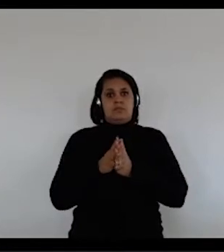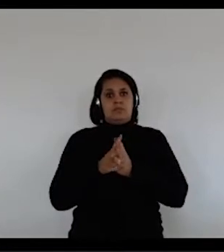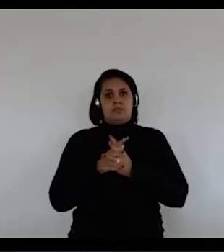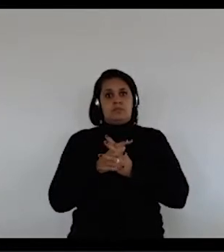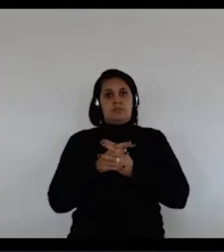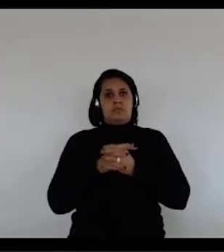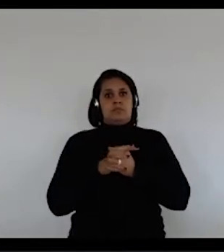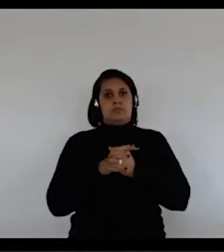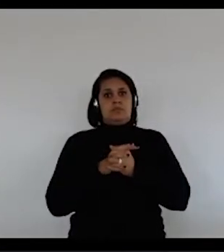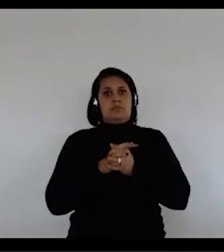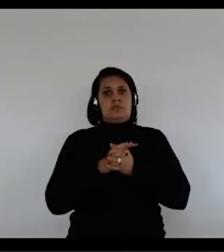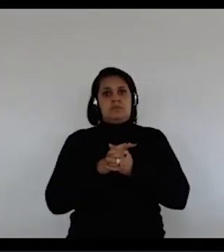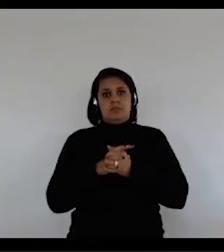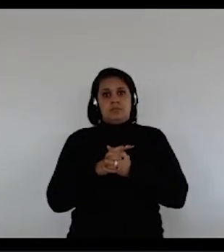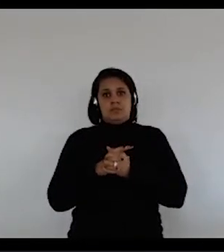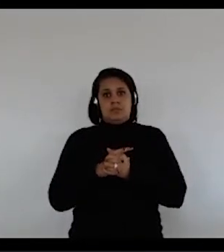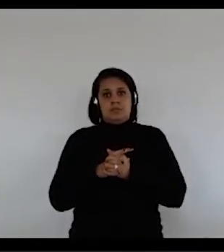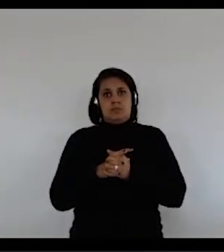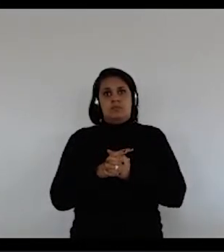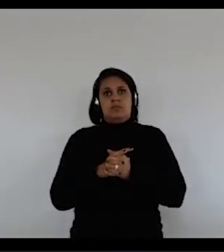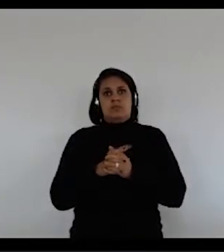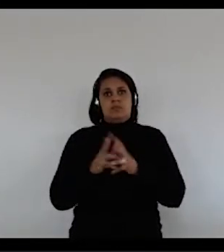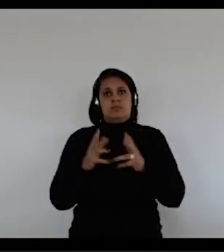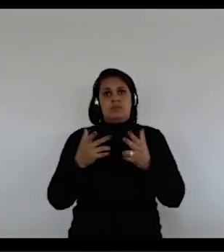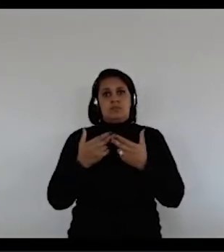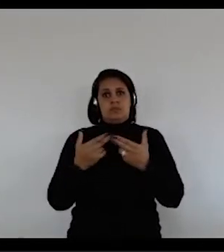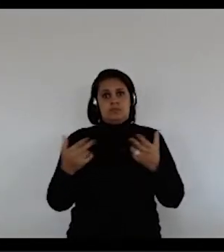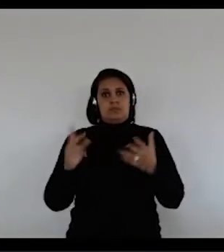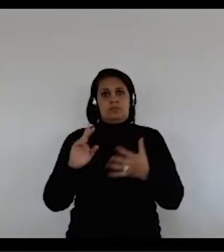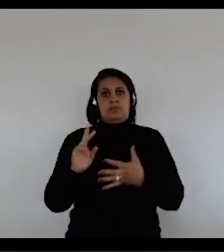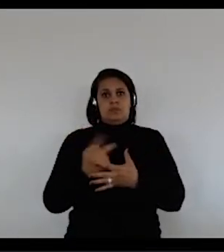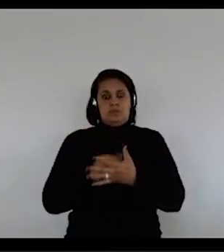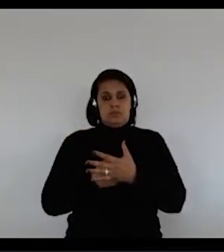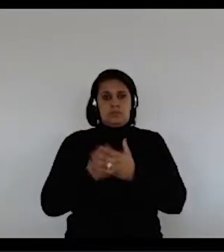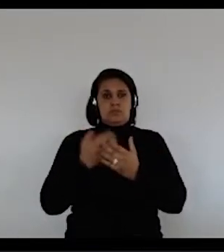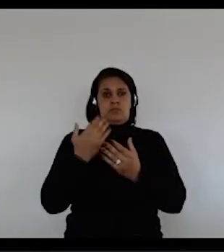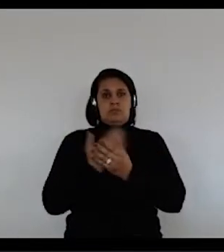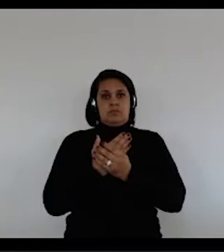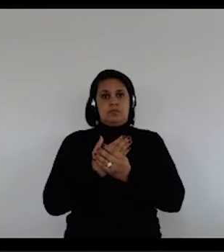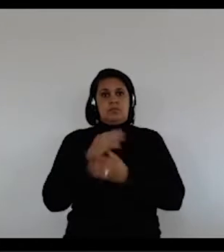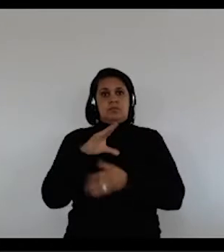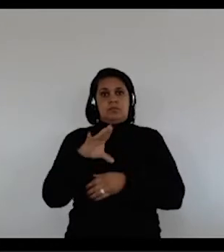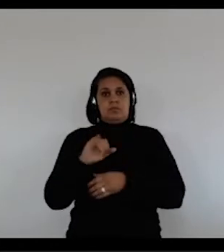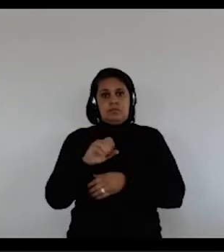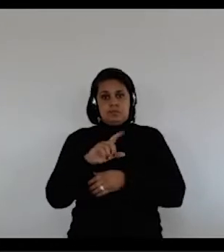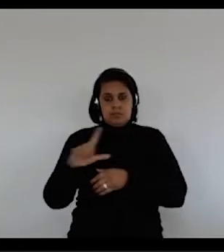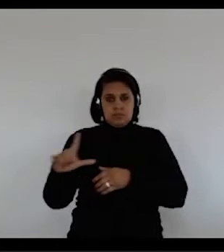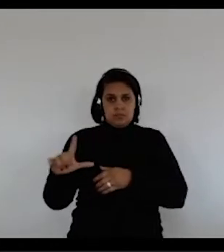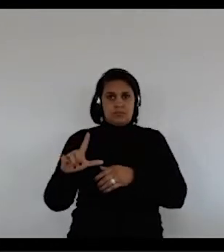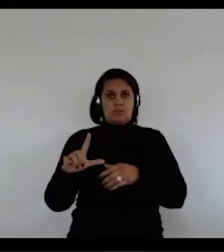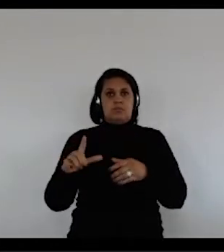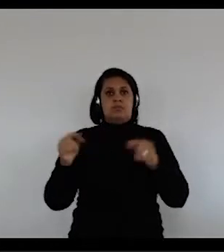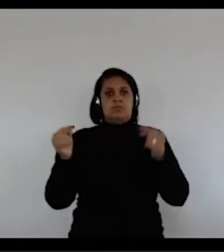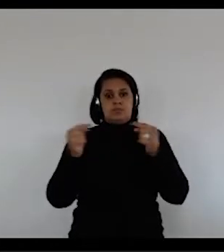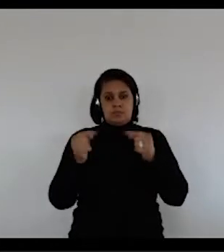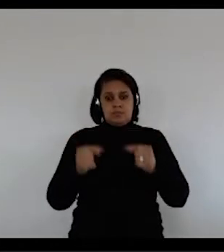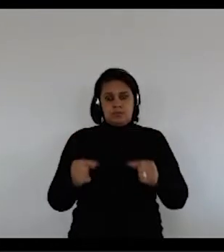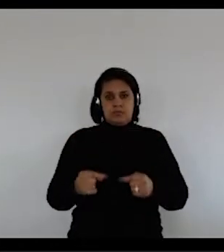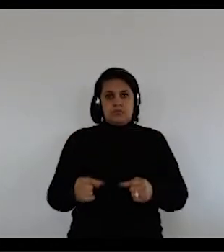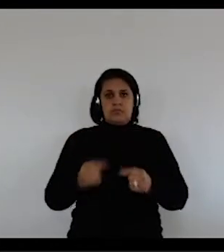No caso do processo civil, a adopção de medidas para a proteção do